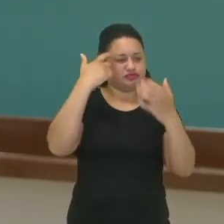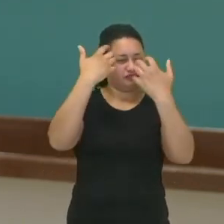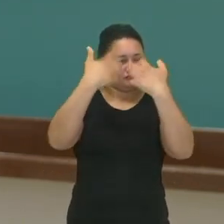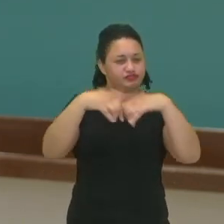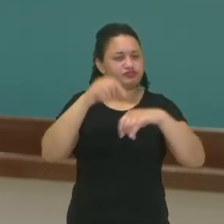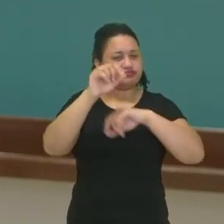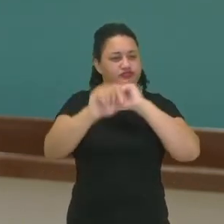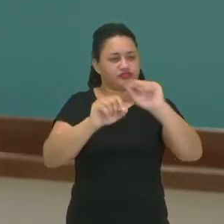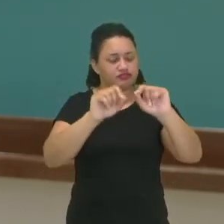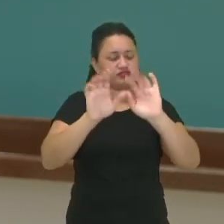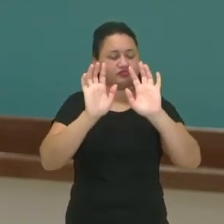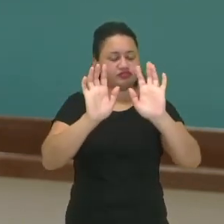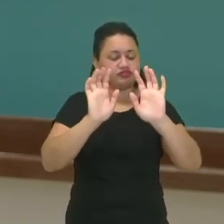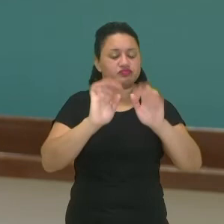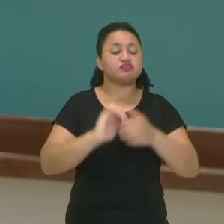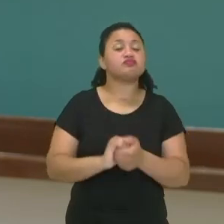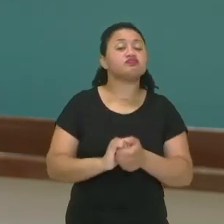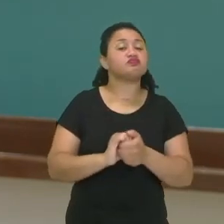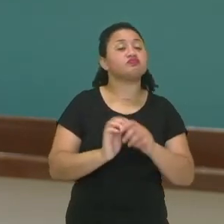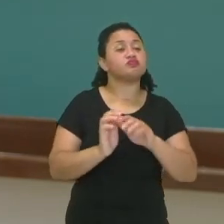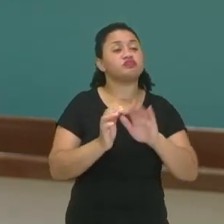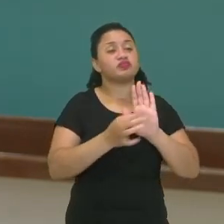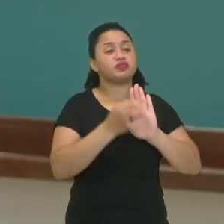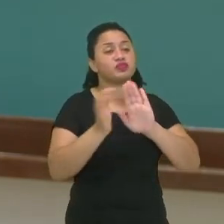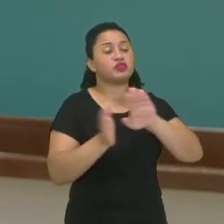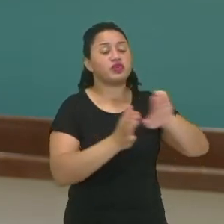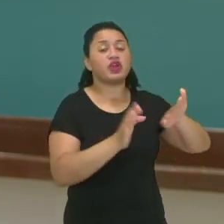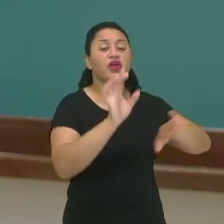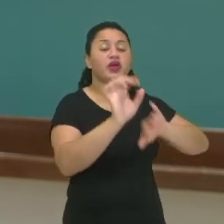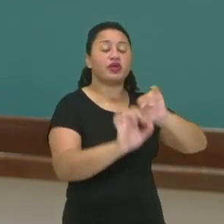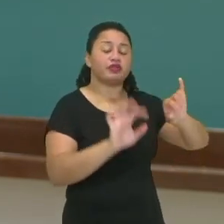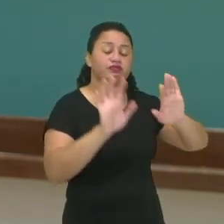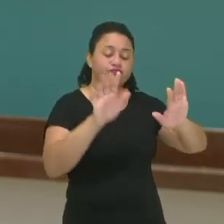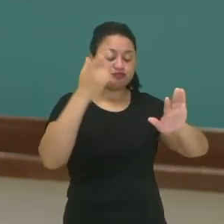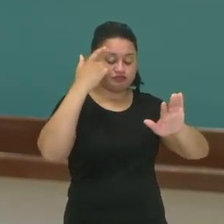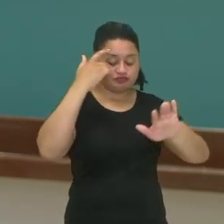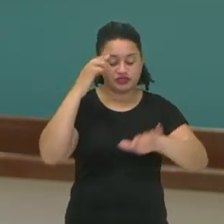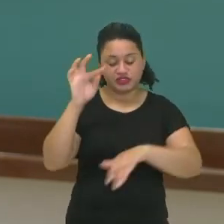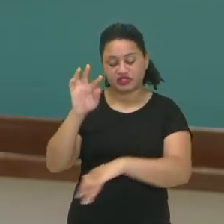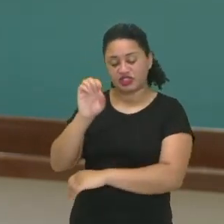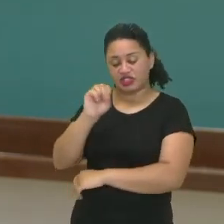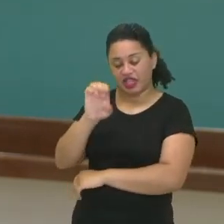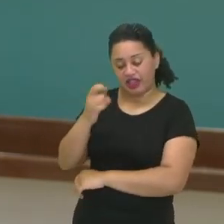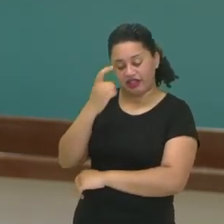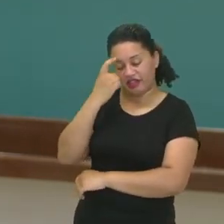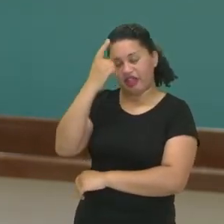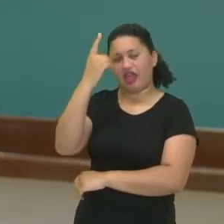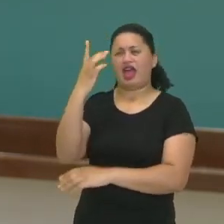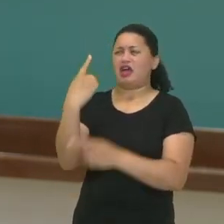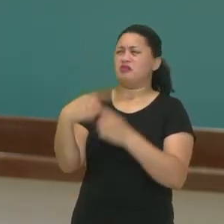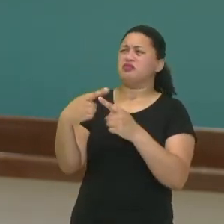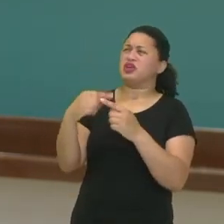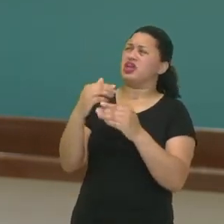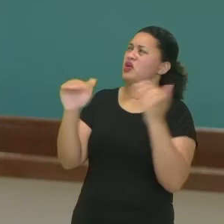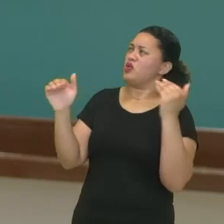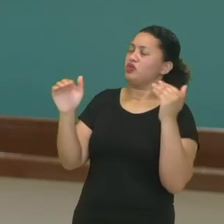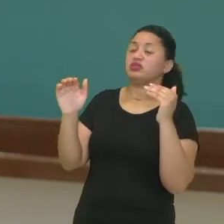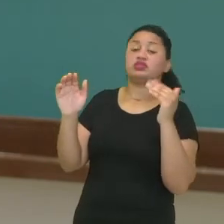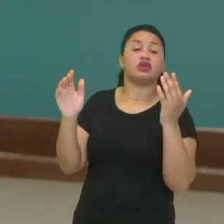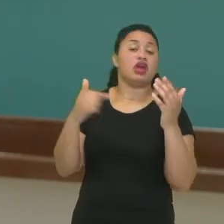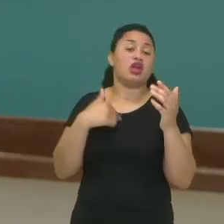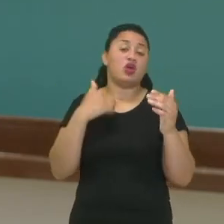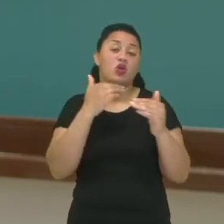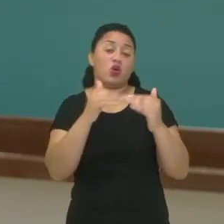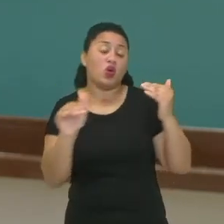questão da argumentação de lado e vamos pensar o seguinte. A tese. Por que você é contra isso? Eu sou contra